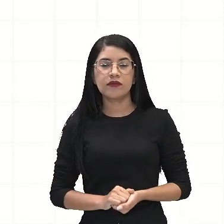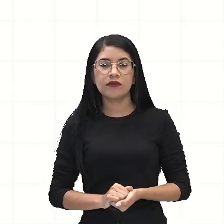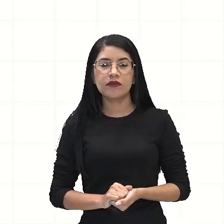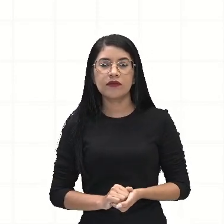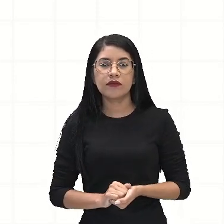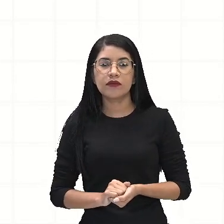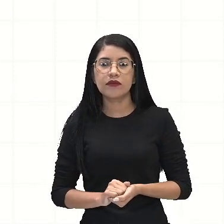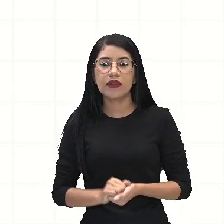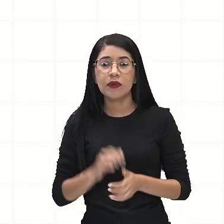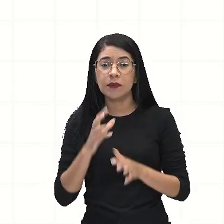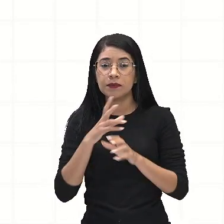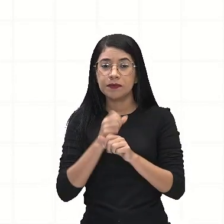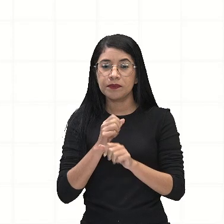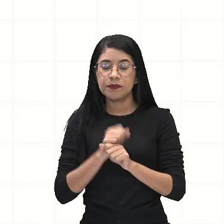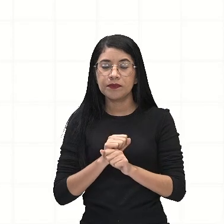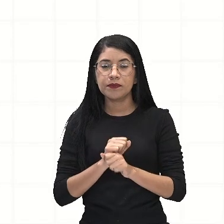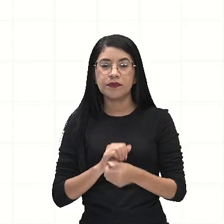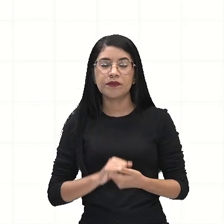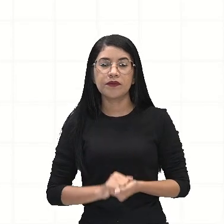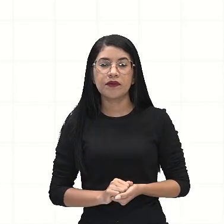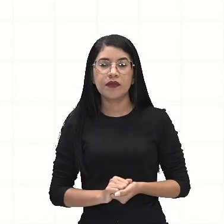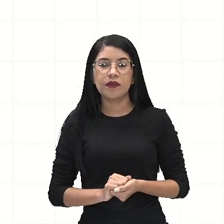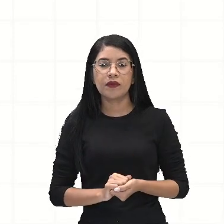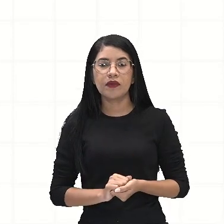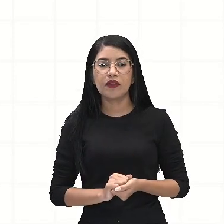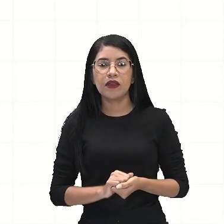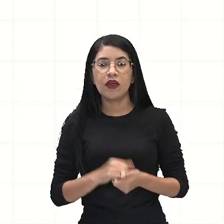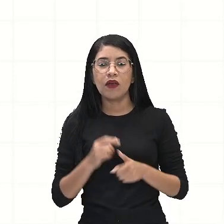Determine, letra A, a intersecção